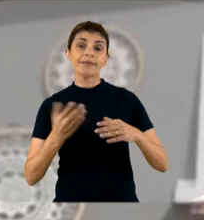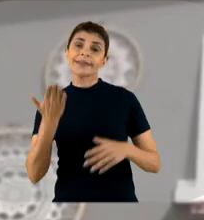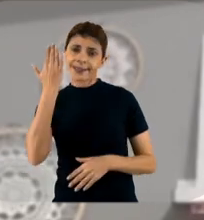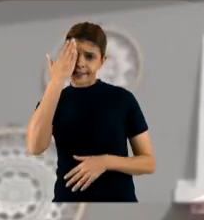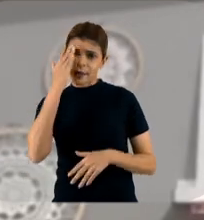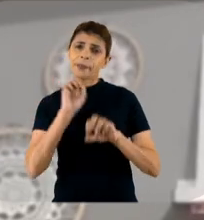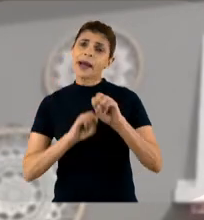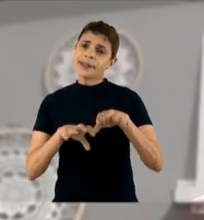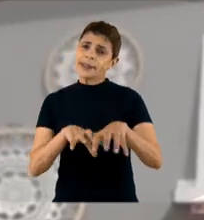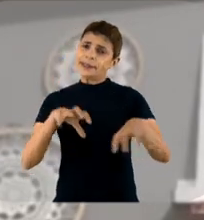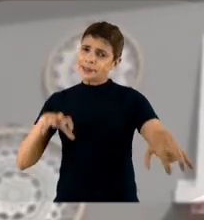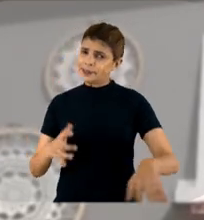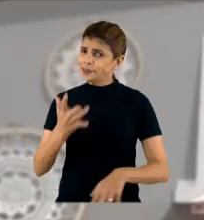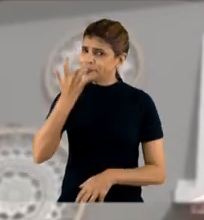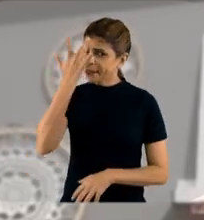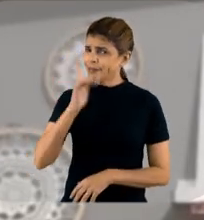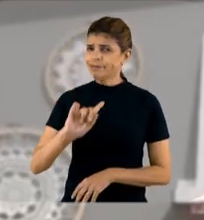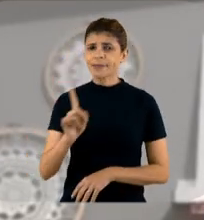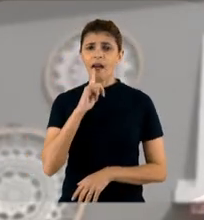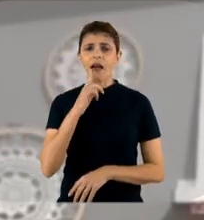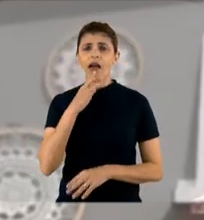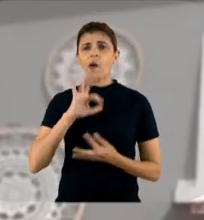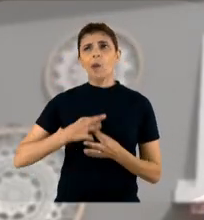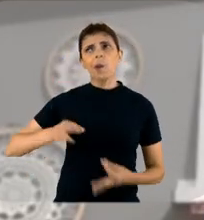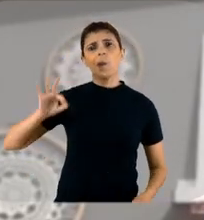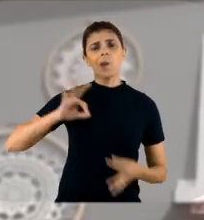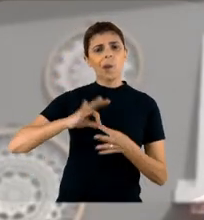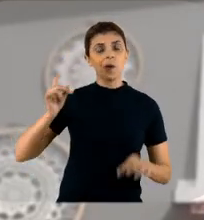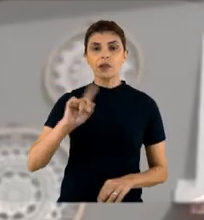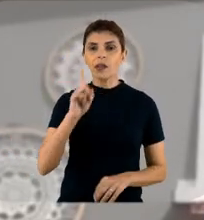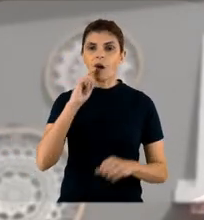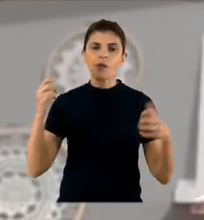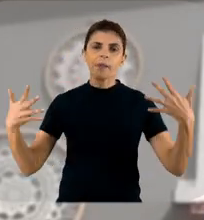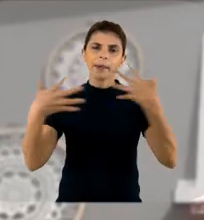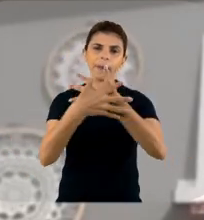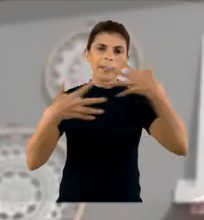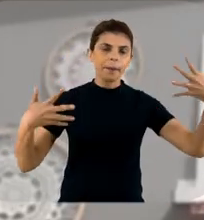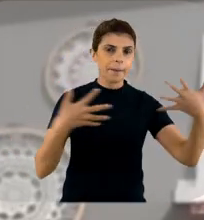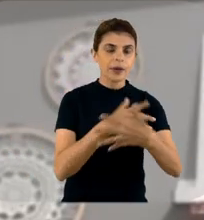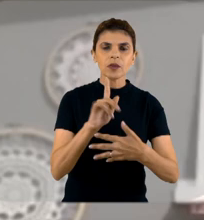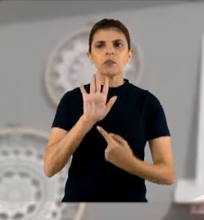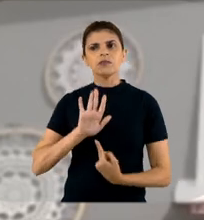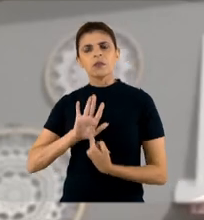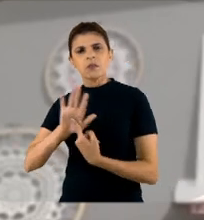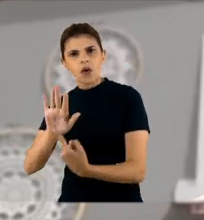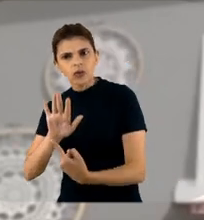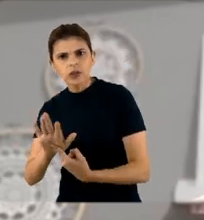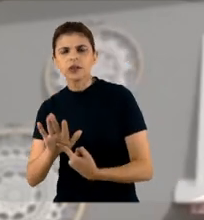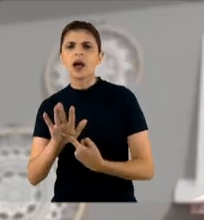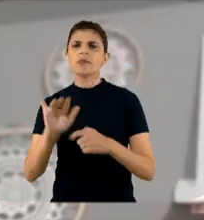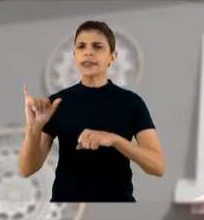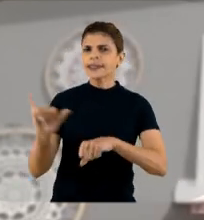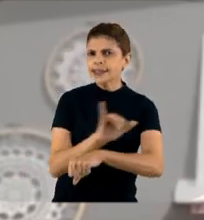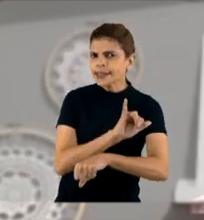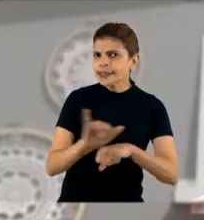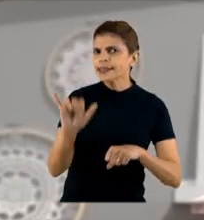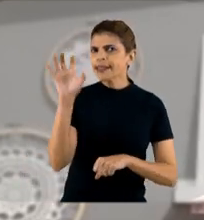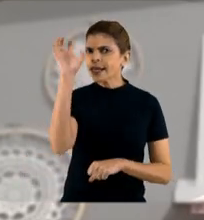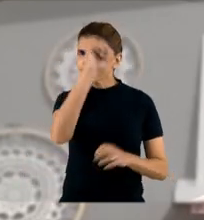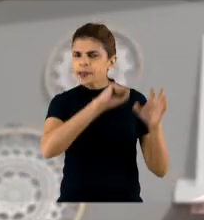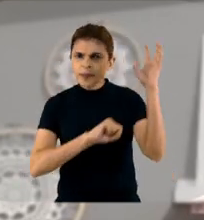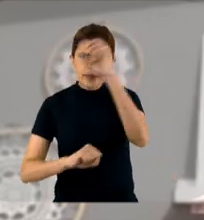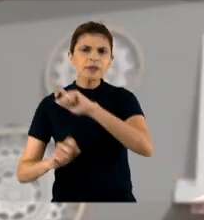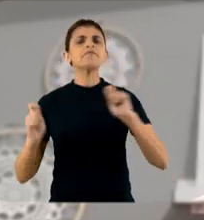Afinal, ensino remoto não é sinônimo de falação e apresentação em PowerPoint. Mostramos que várias estratégias